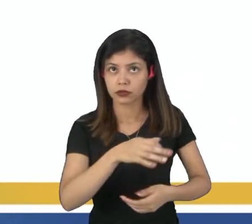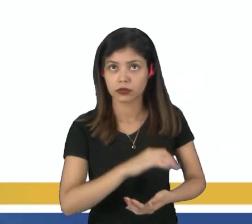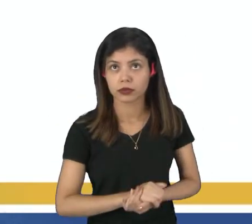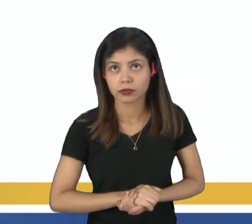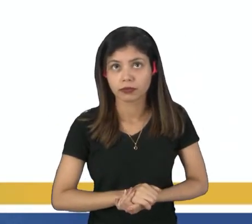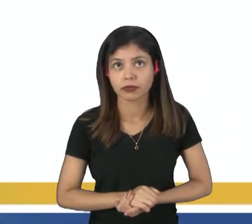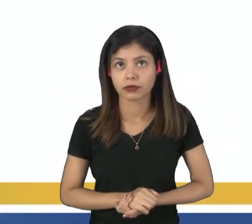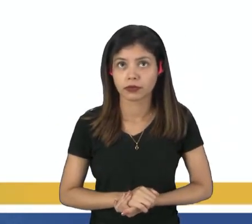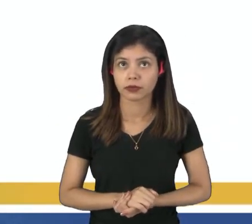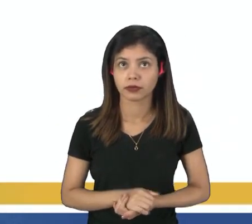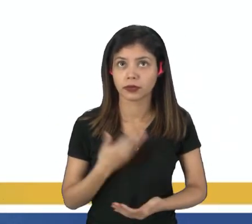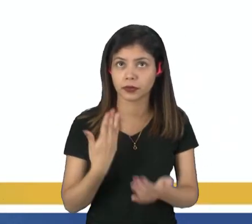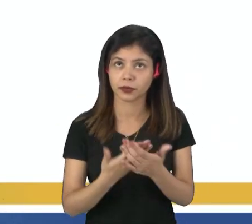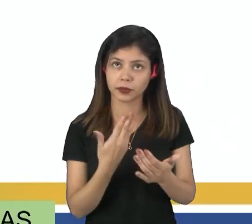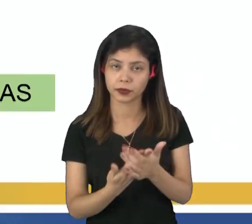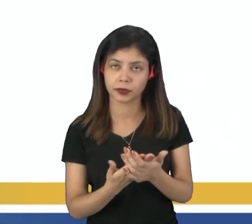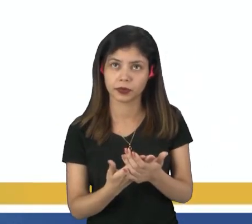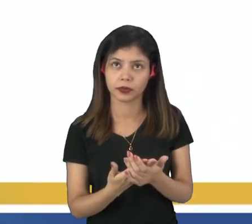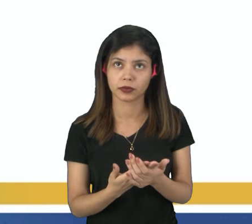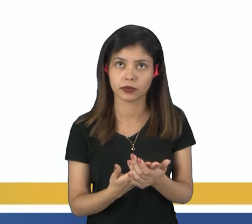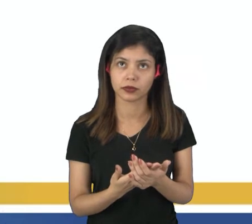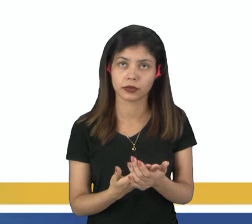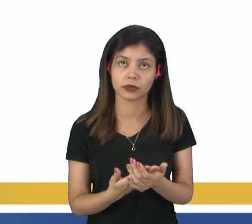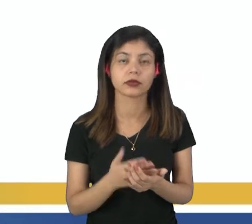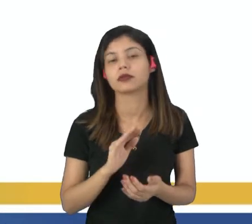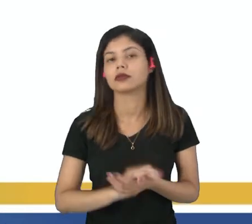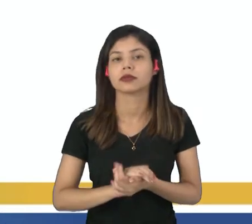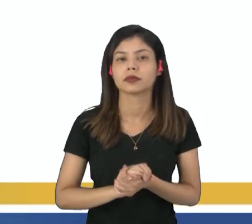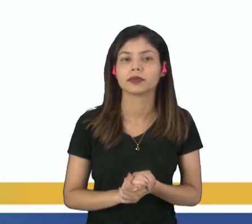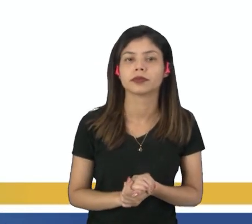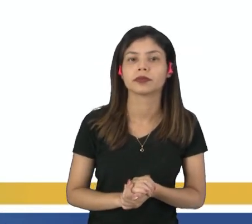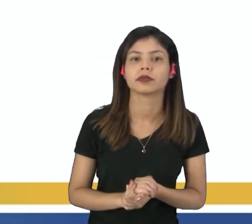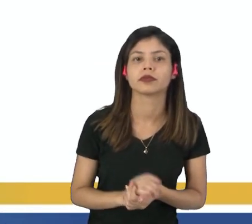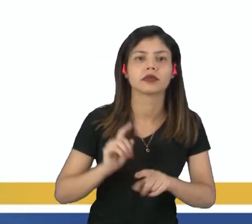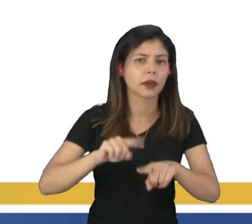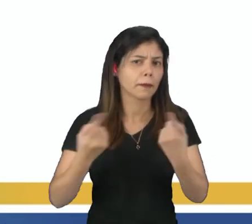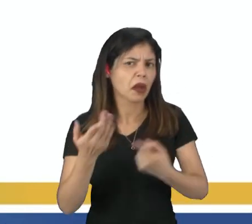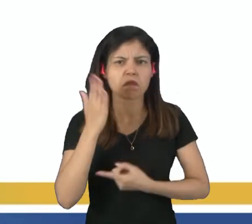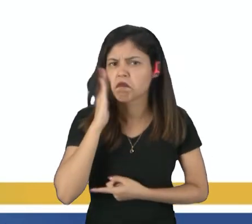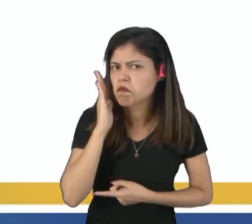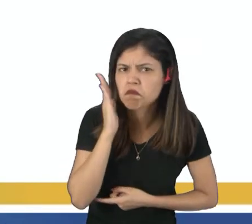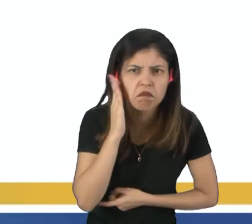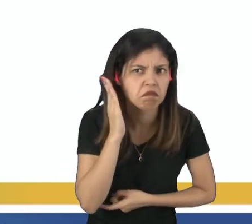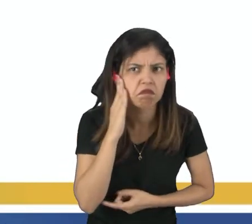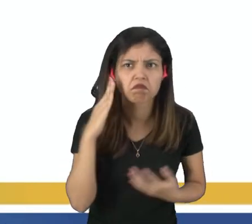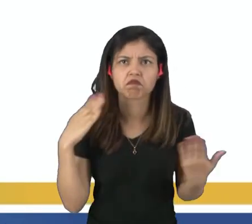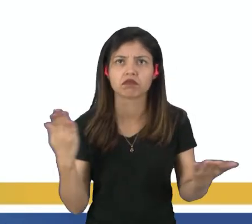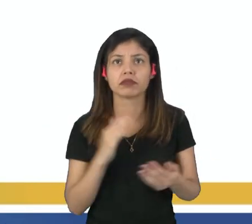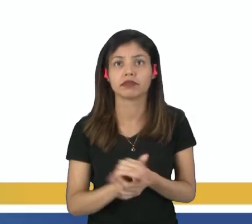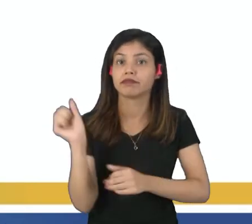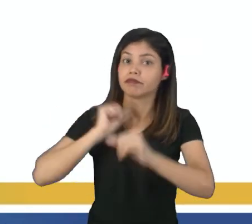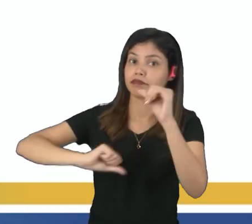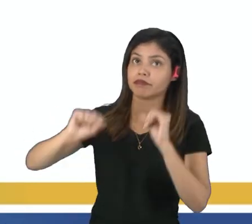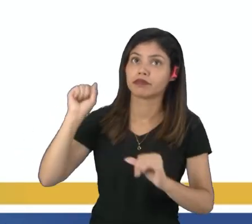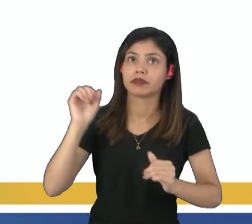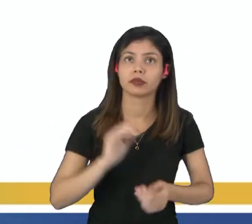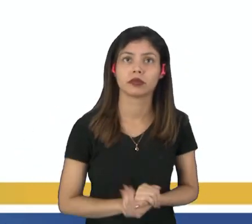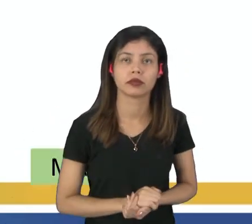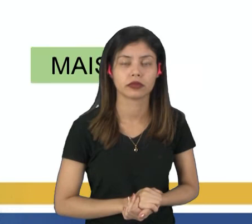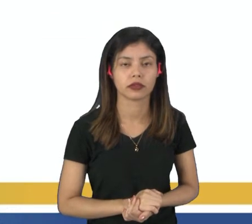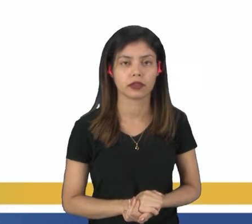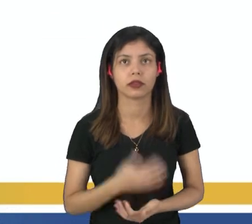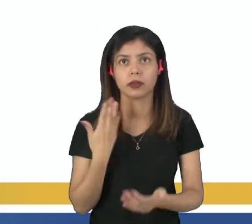correta. Estudei, mas não consigo entender. Ideia de oposição.